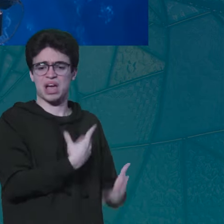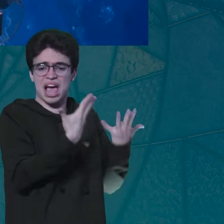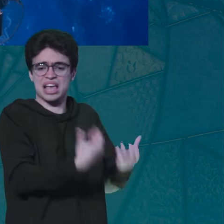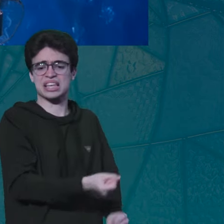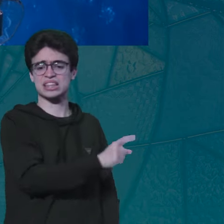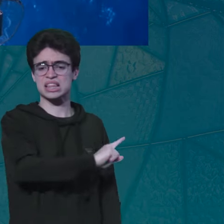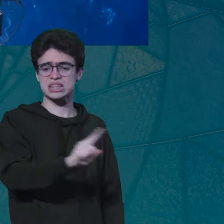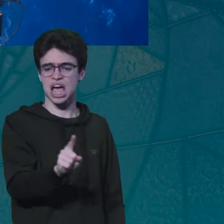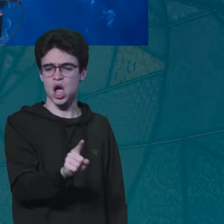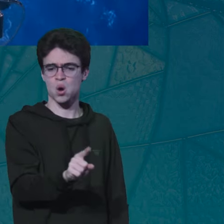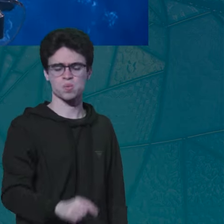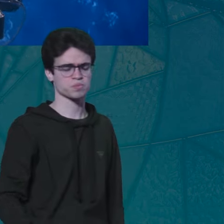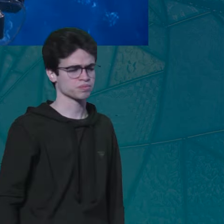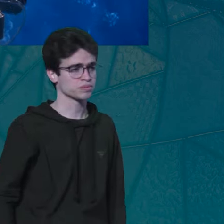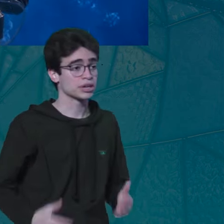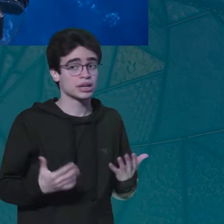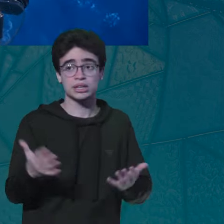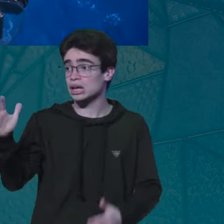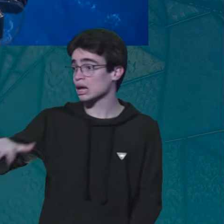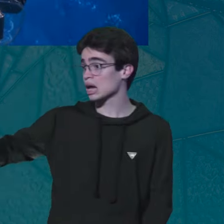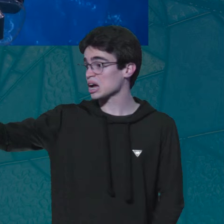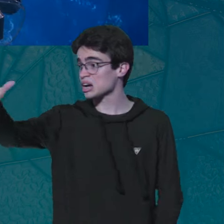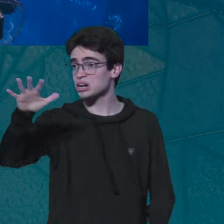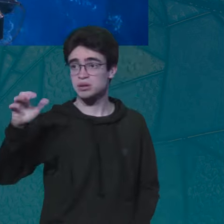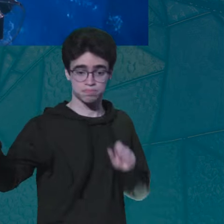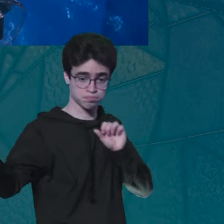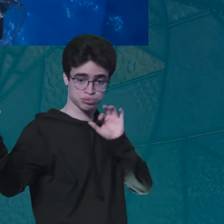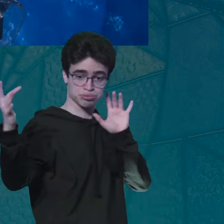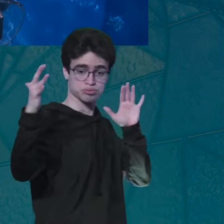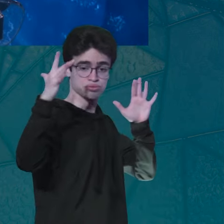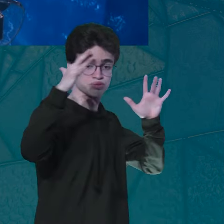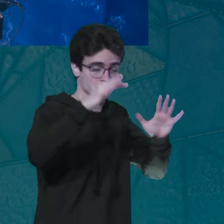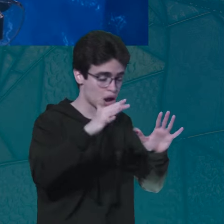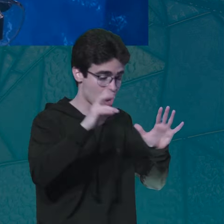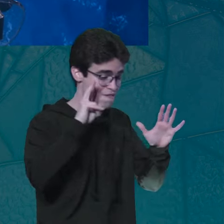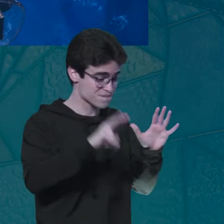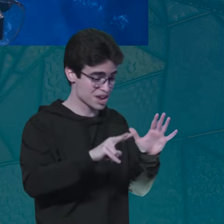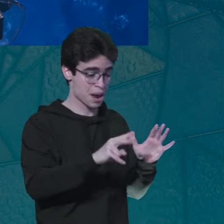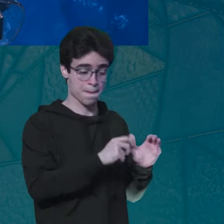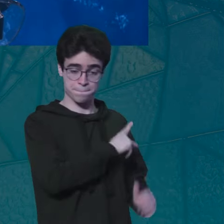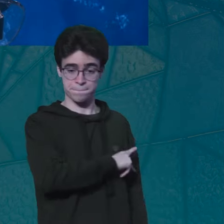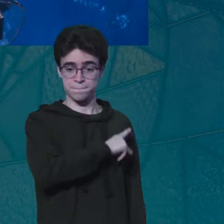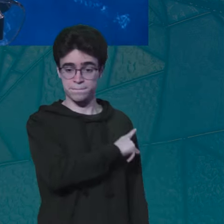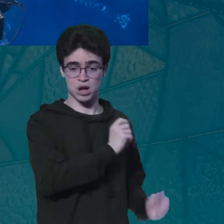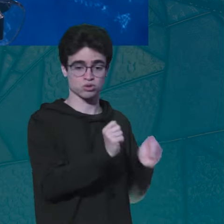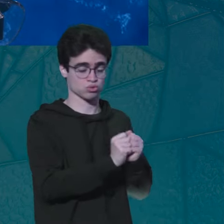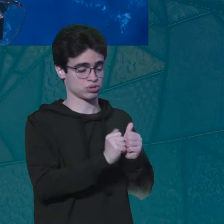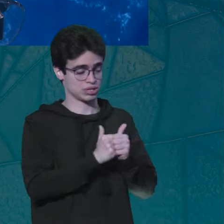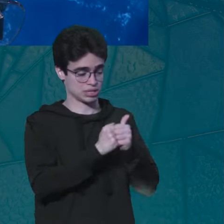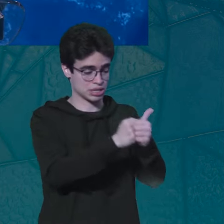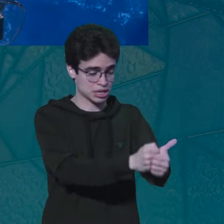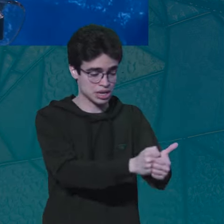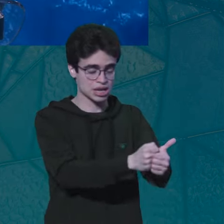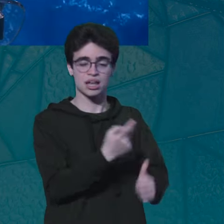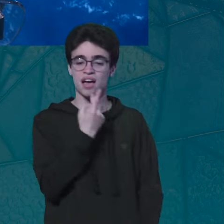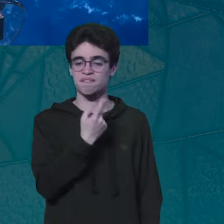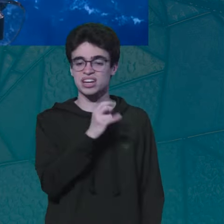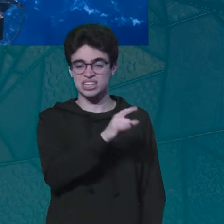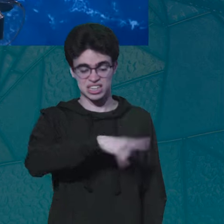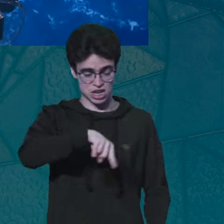nem praticar. A multidão ajuntou-se contra Paulo e Silas, e os magistrados ordenaram que se lhes tirassem